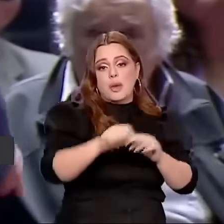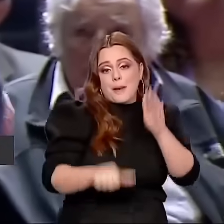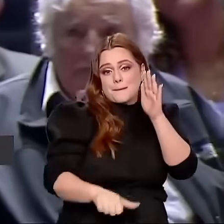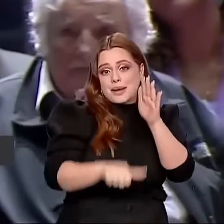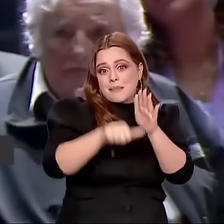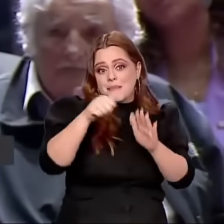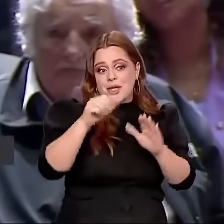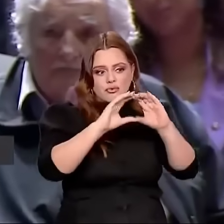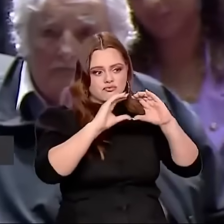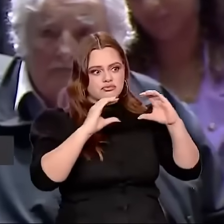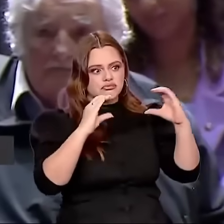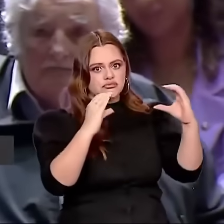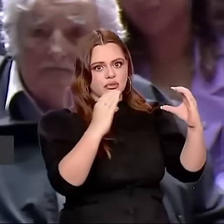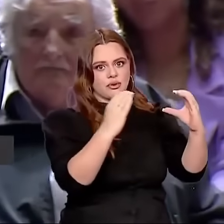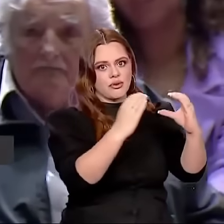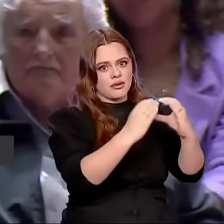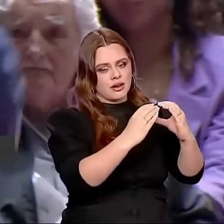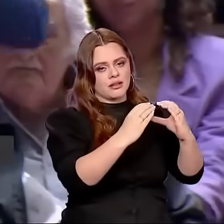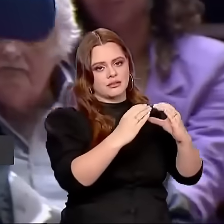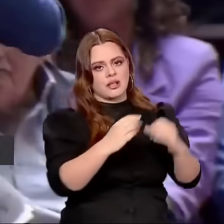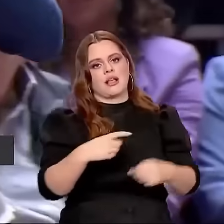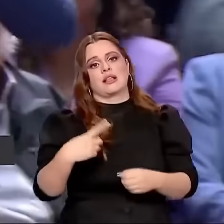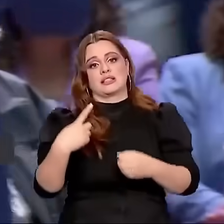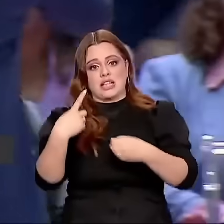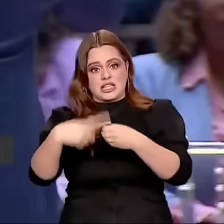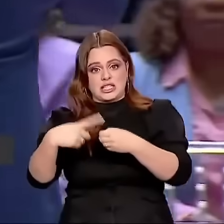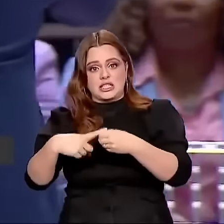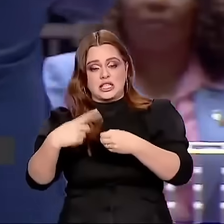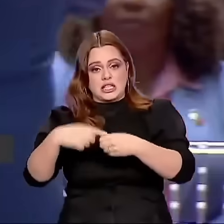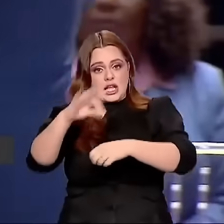UNE na cidade de Piracicaba em